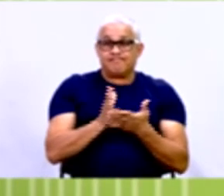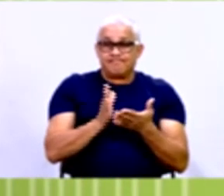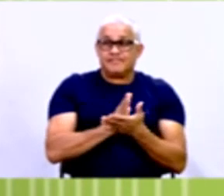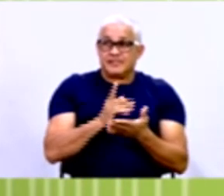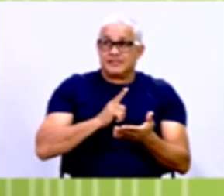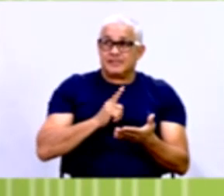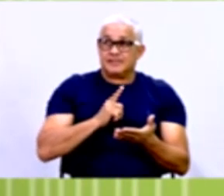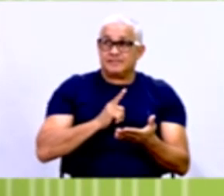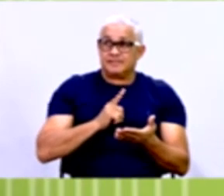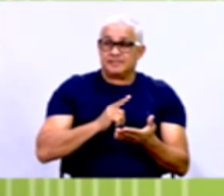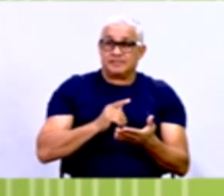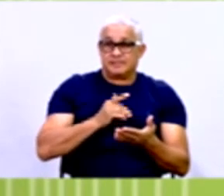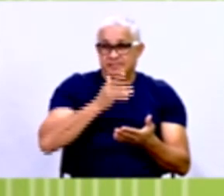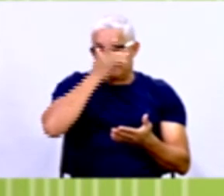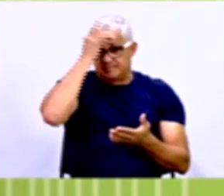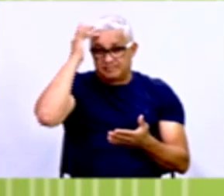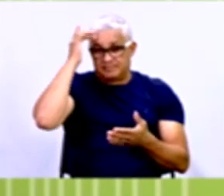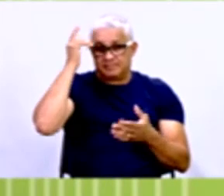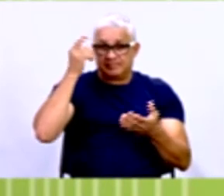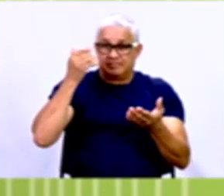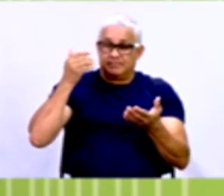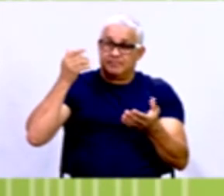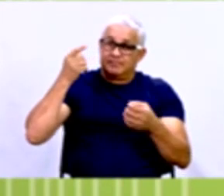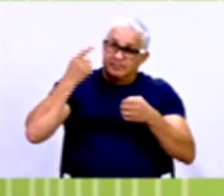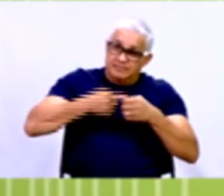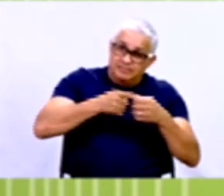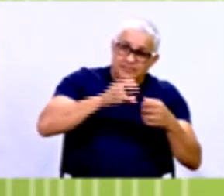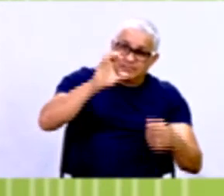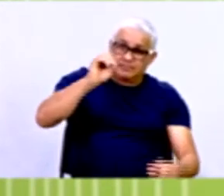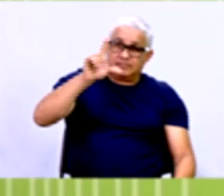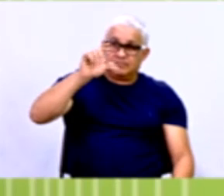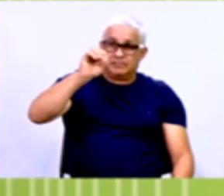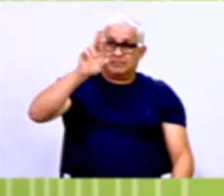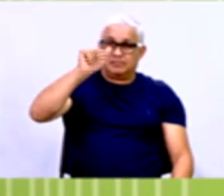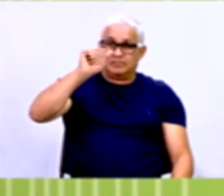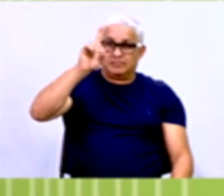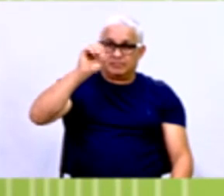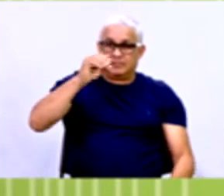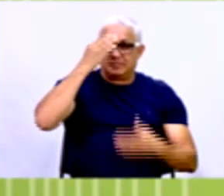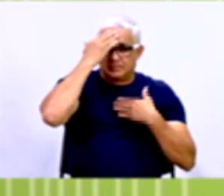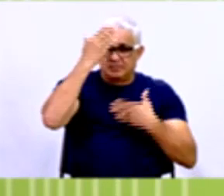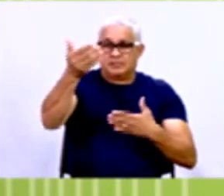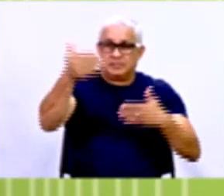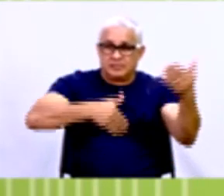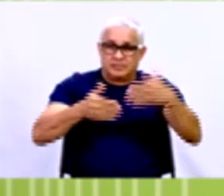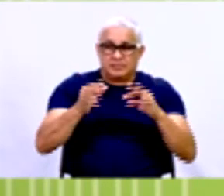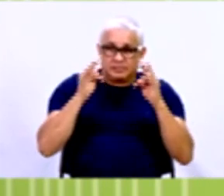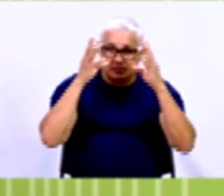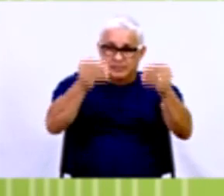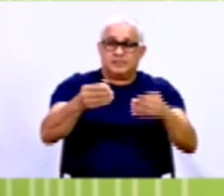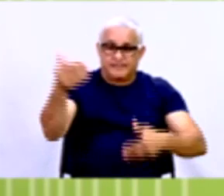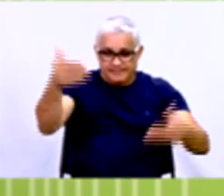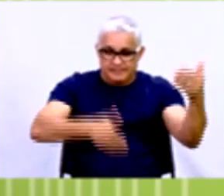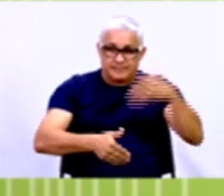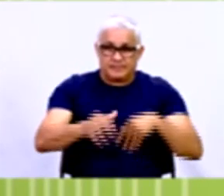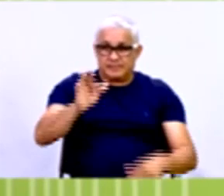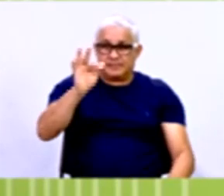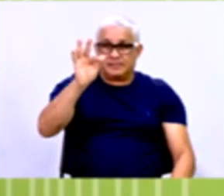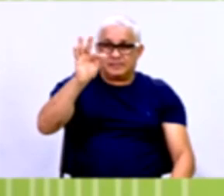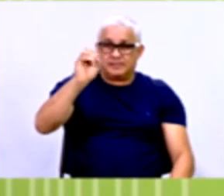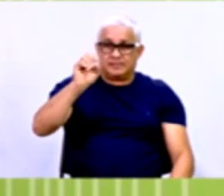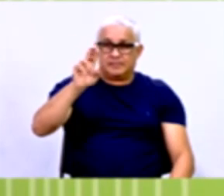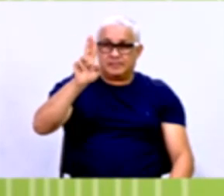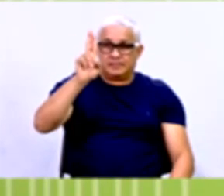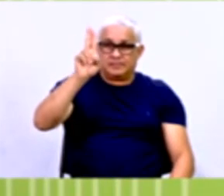O pessoal de Colorado, alguns locais que tiveram alguma dificuldade, mas agradecemos a participação de todos vocês. Participem do fórum,